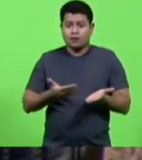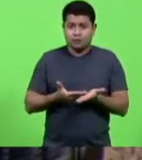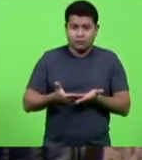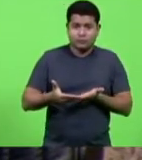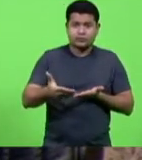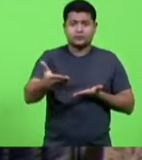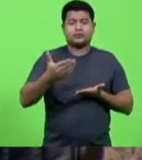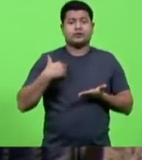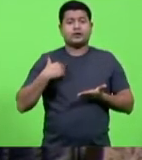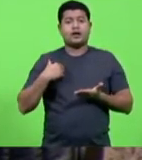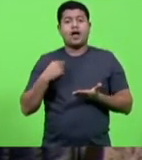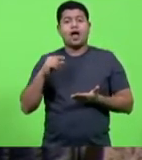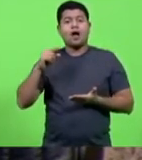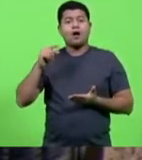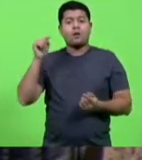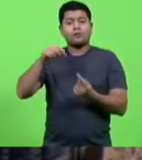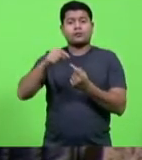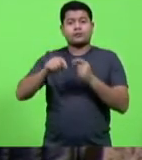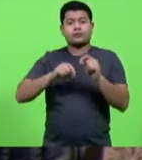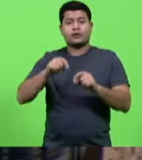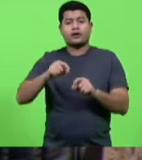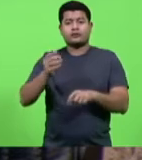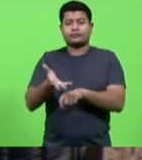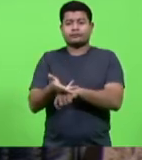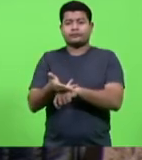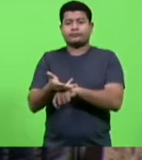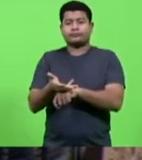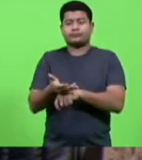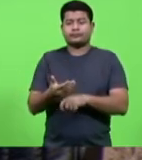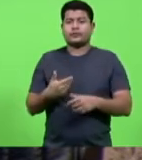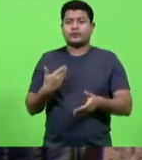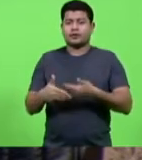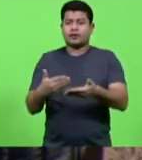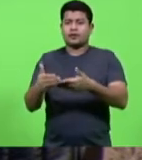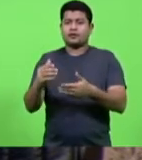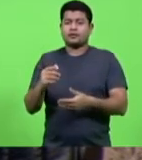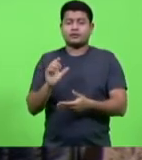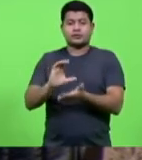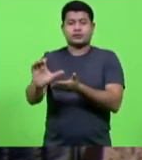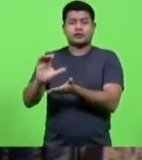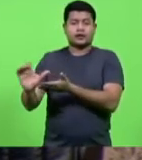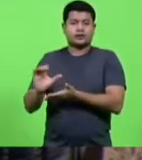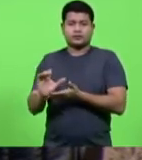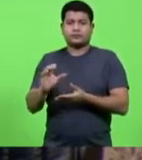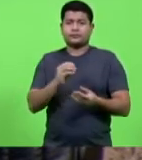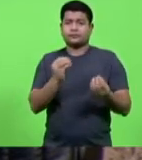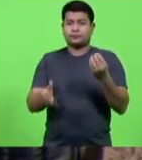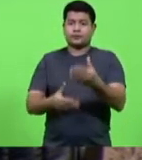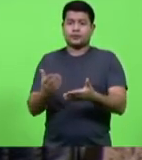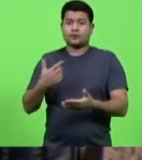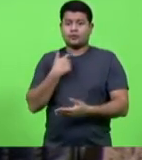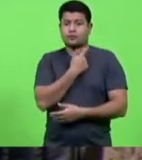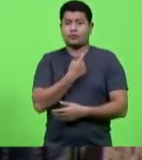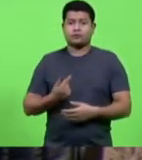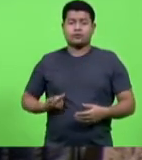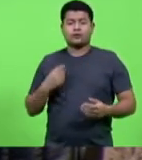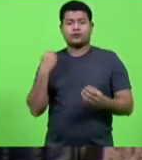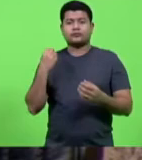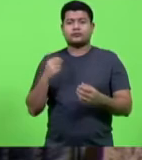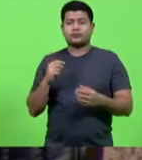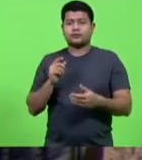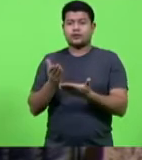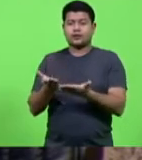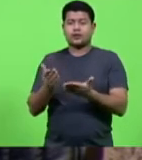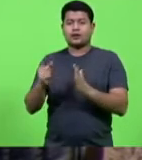esses recursos, como bem citou o líder do governo aqui, deputado Zé Milton Schaefer. O governo vai bancar todos os juros, taxas,